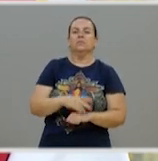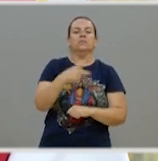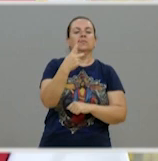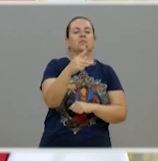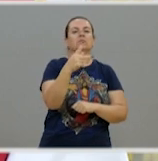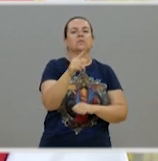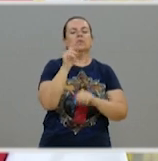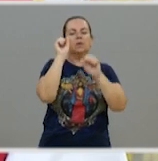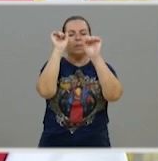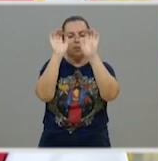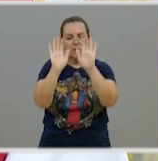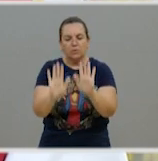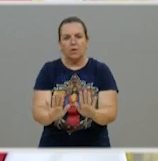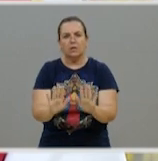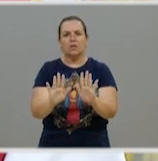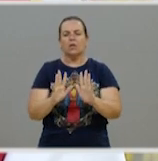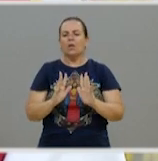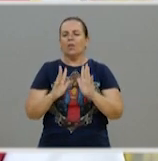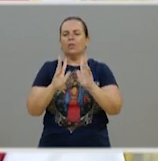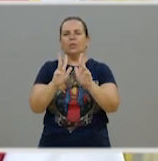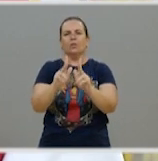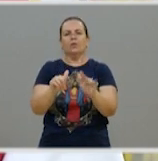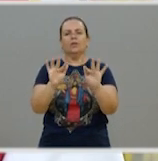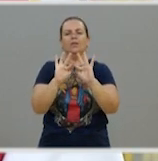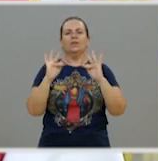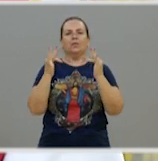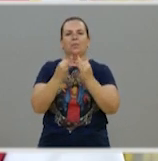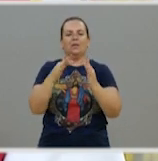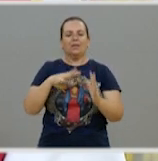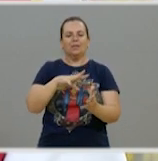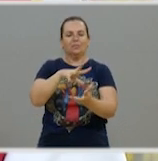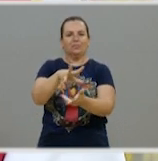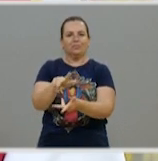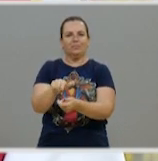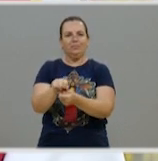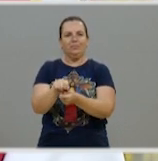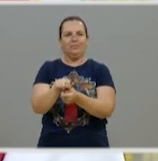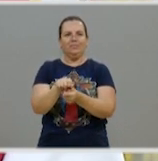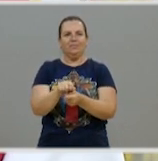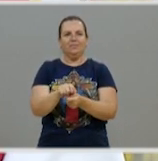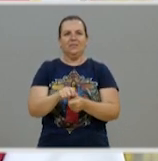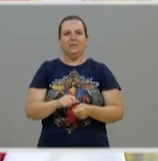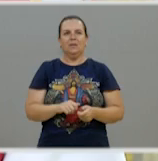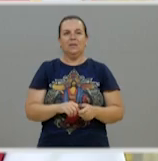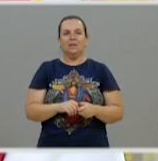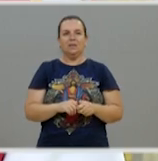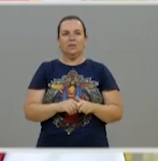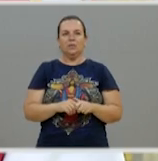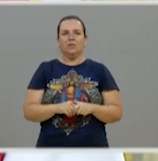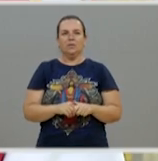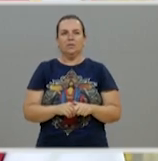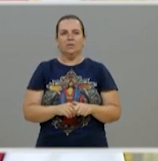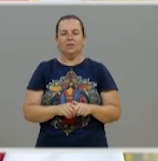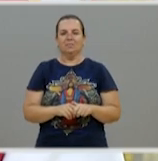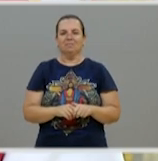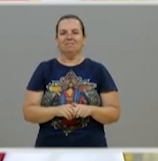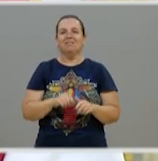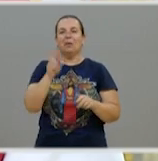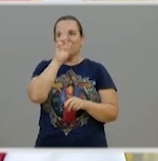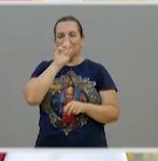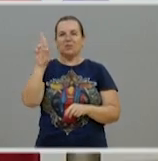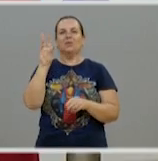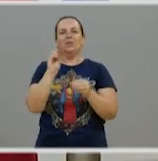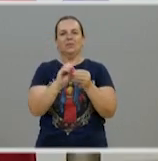serão abençoadas todas as famílias da terra. E Abrão partiu, como o Senhor lhe havia